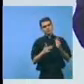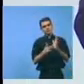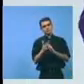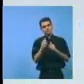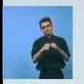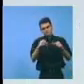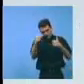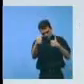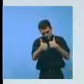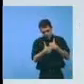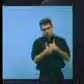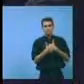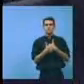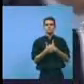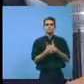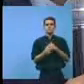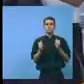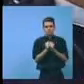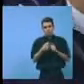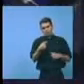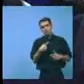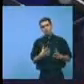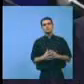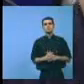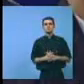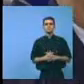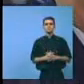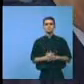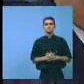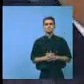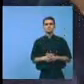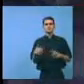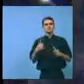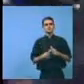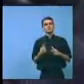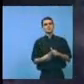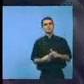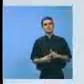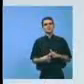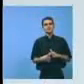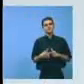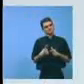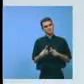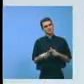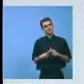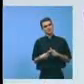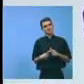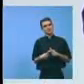está próximo significa que não tenha lugar nesse mundo que eu possa ir sem que Ele vá junto comigo, isso que é triste do nosso pecado.